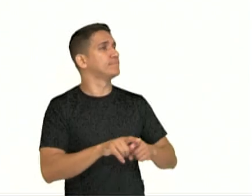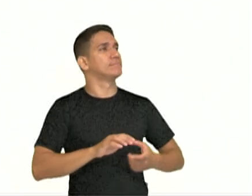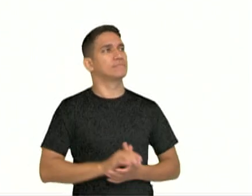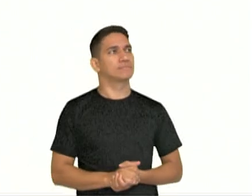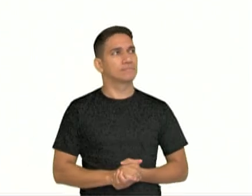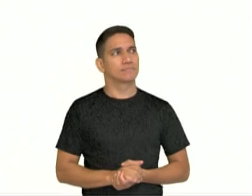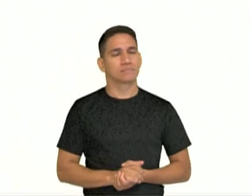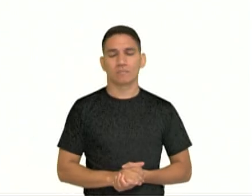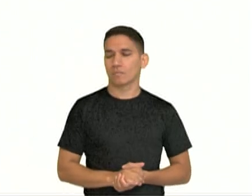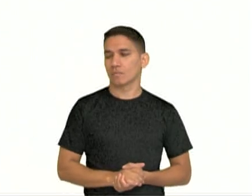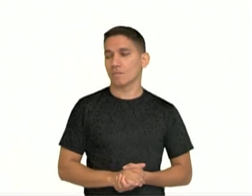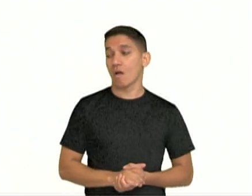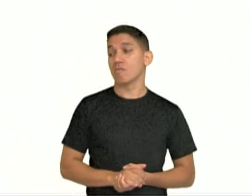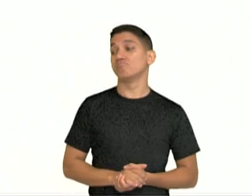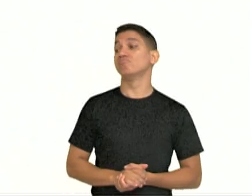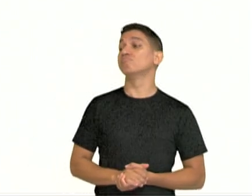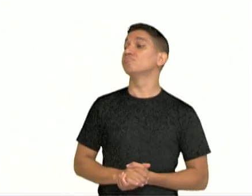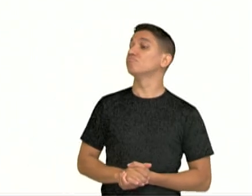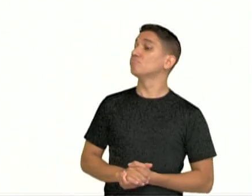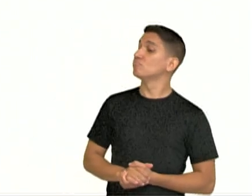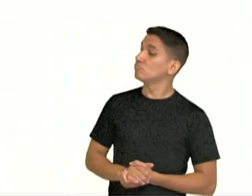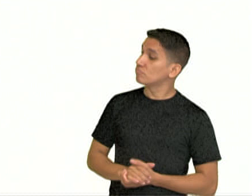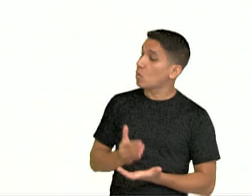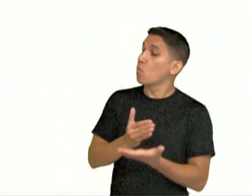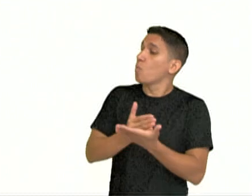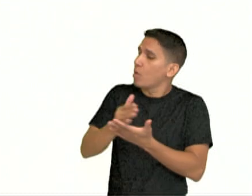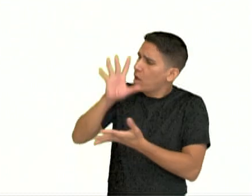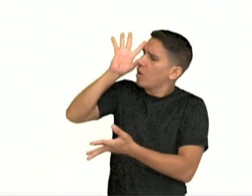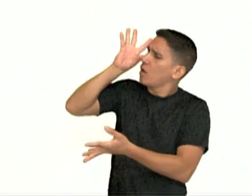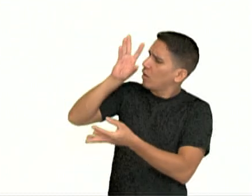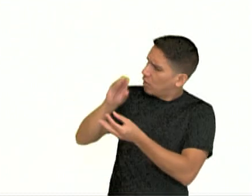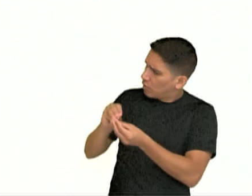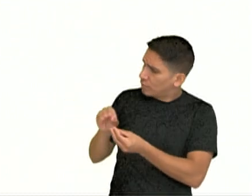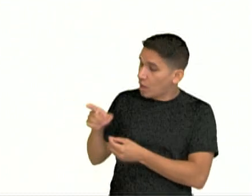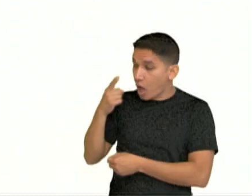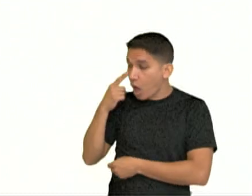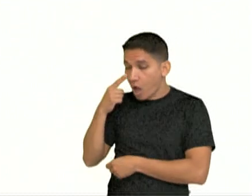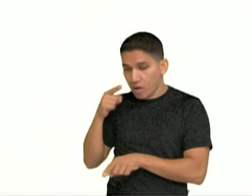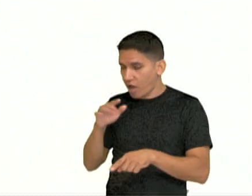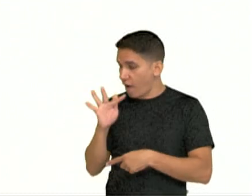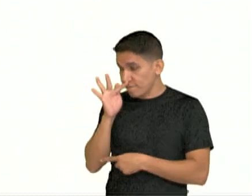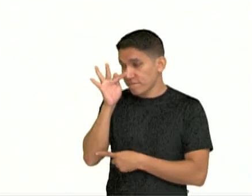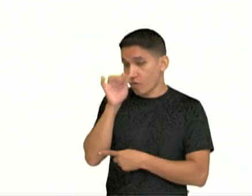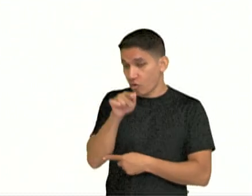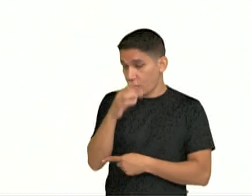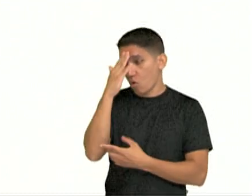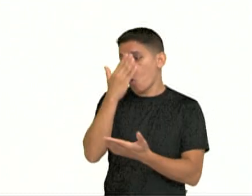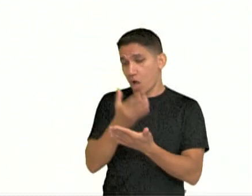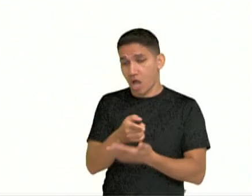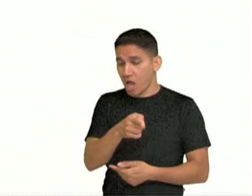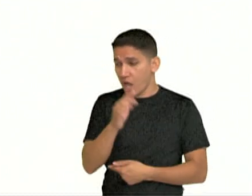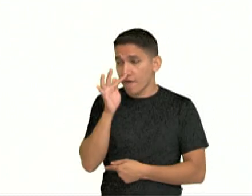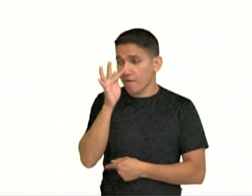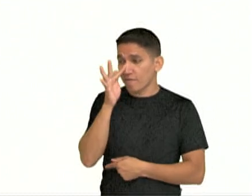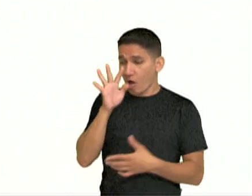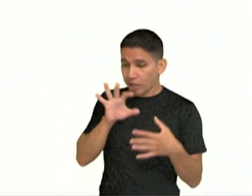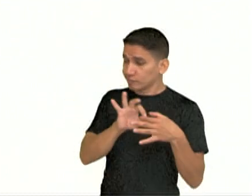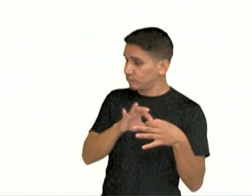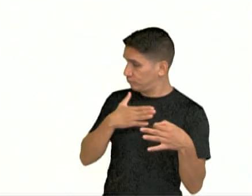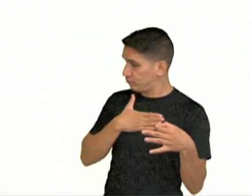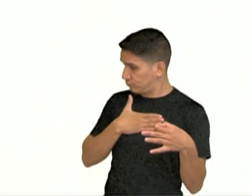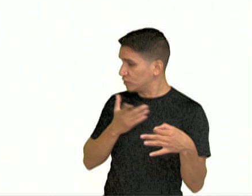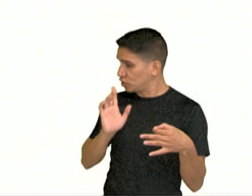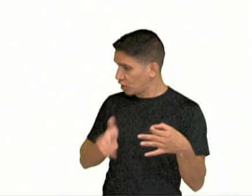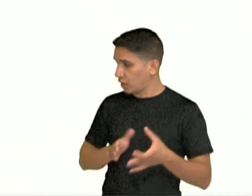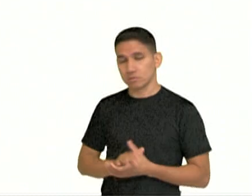Começo a compreender, disse o Pequeno Príncipe. Existe uma flor e eu creio que ela me cativou. É